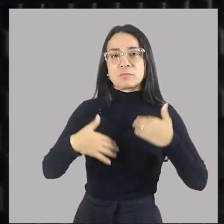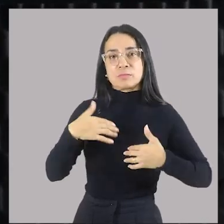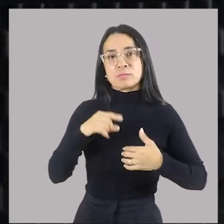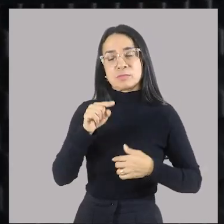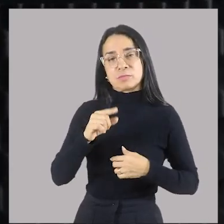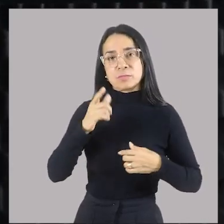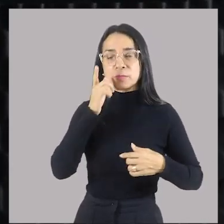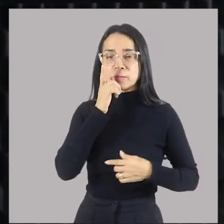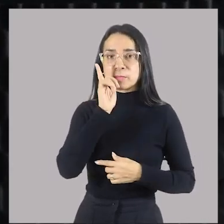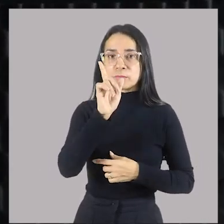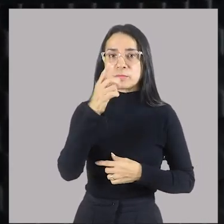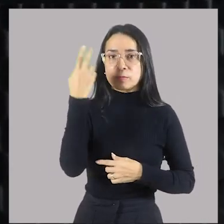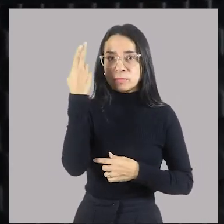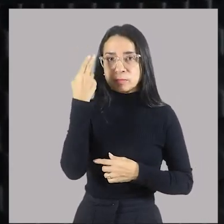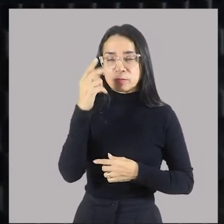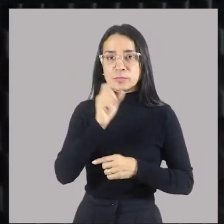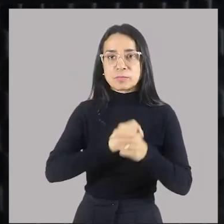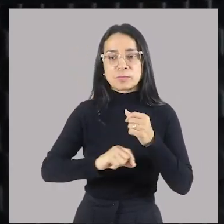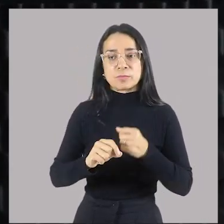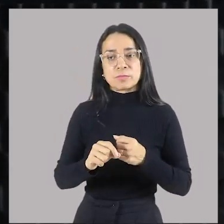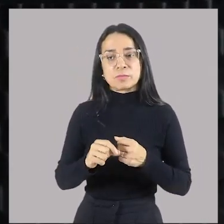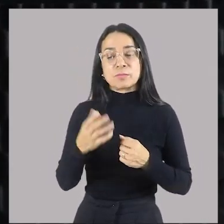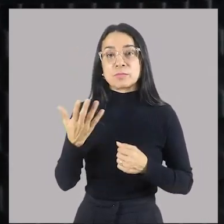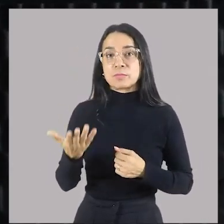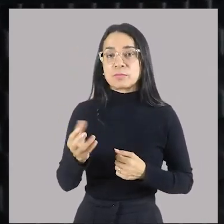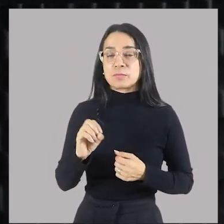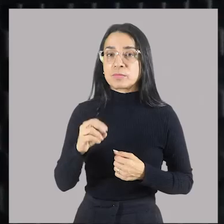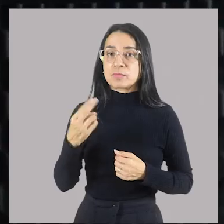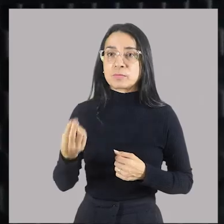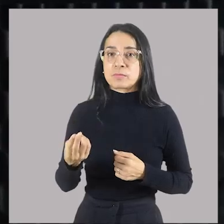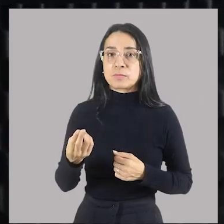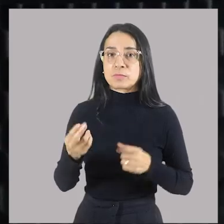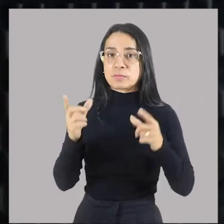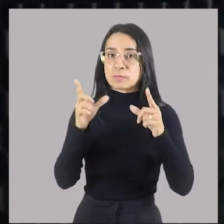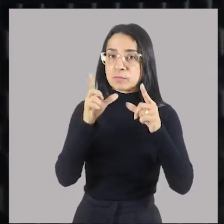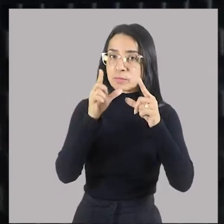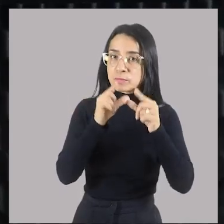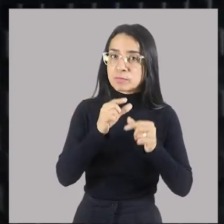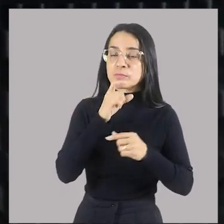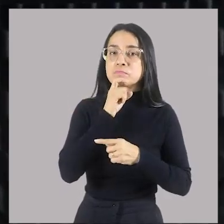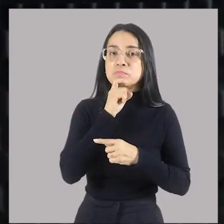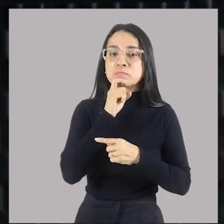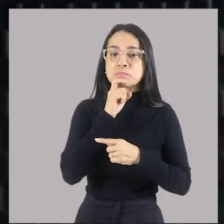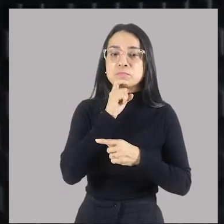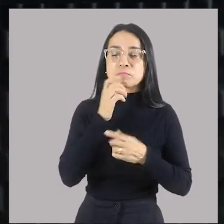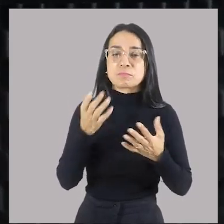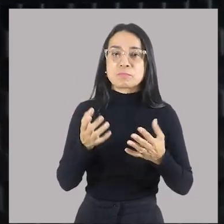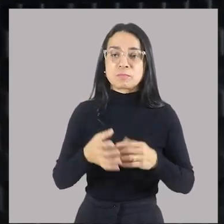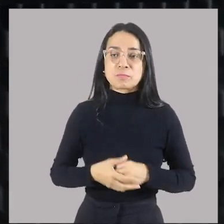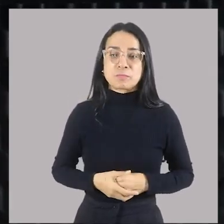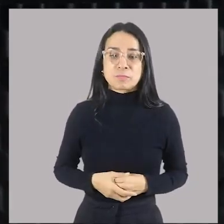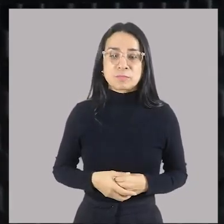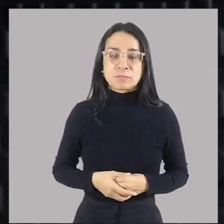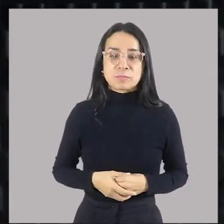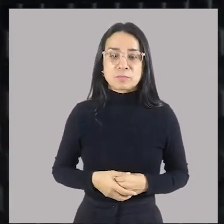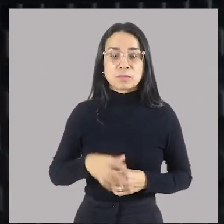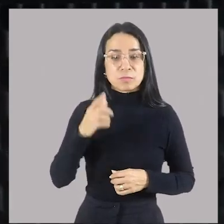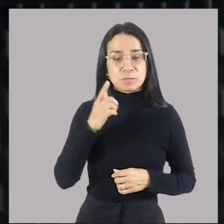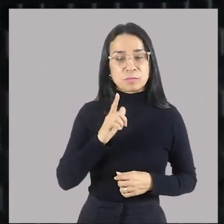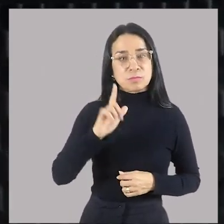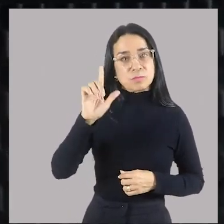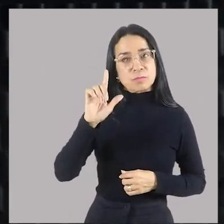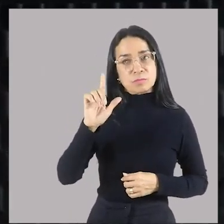consiga normalizar ou então, pelo menos, amenizar o frio que está sentindo. Uma outra